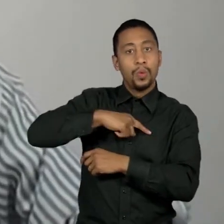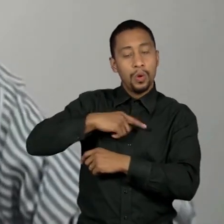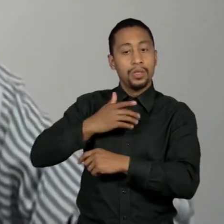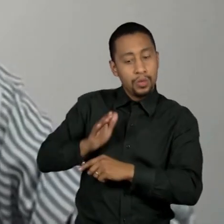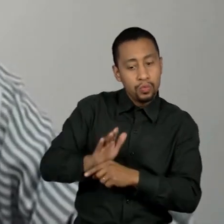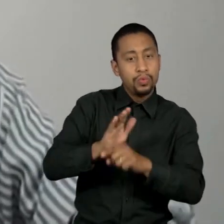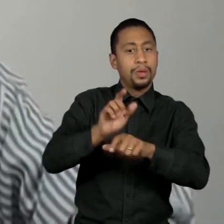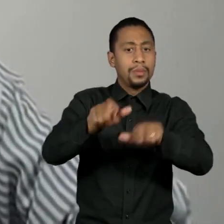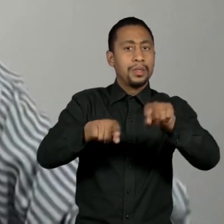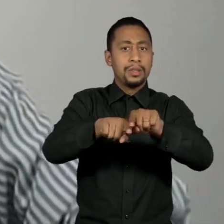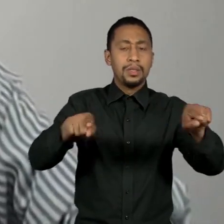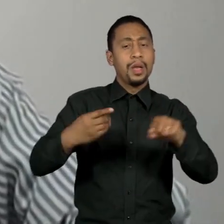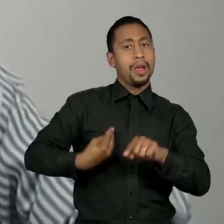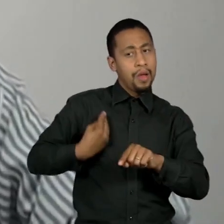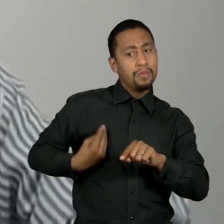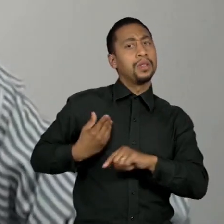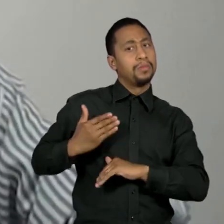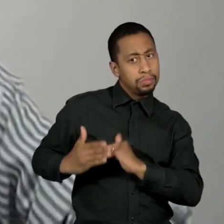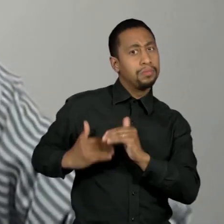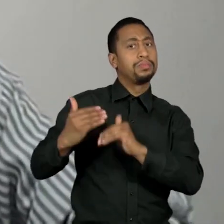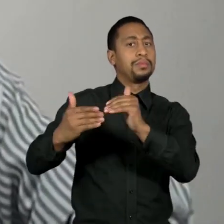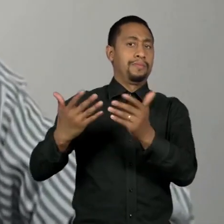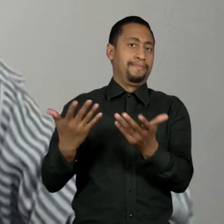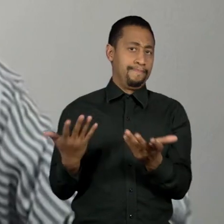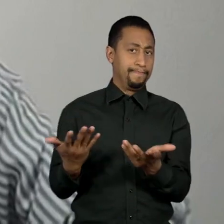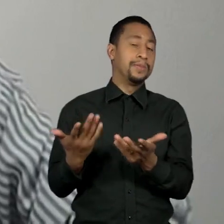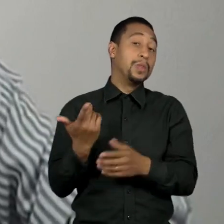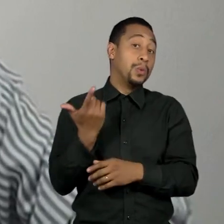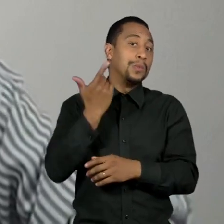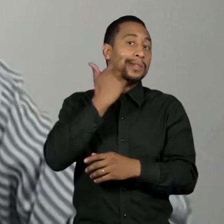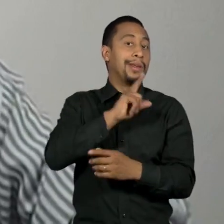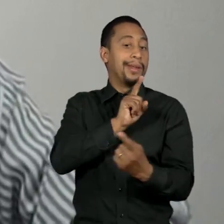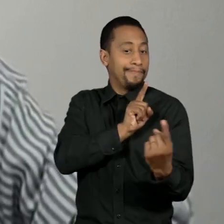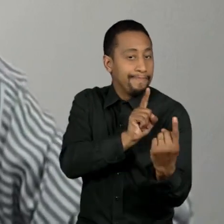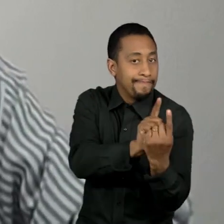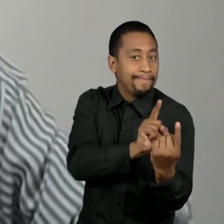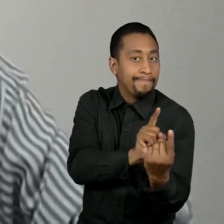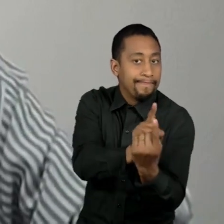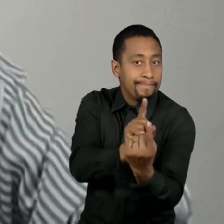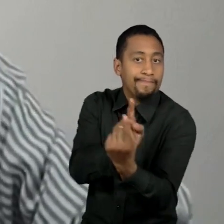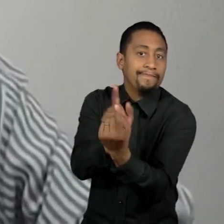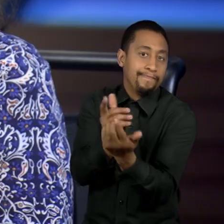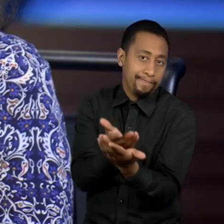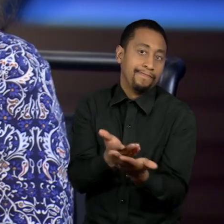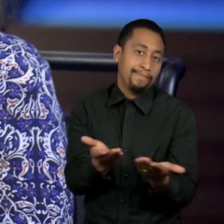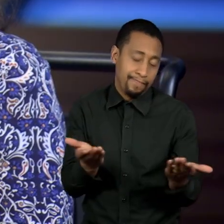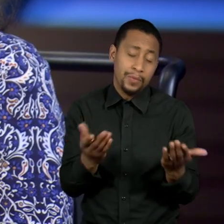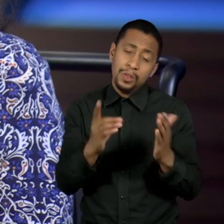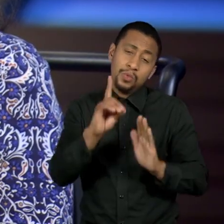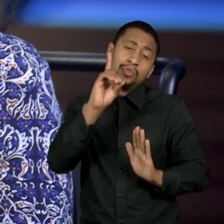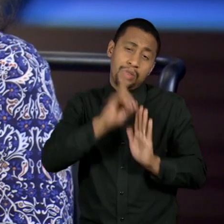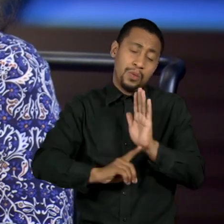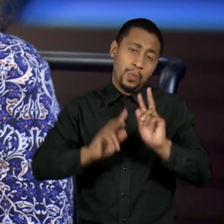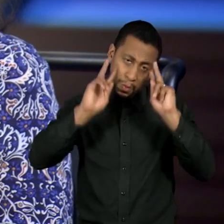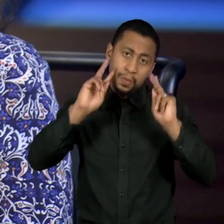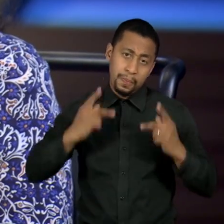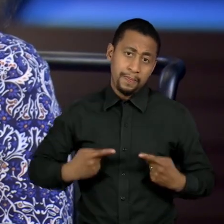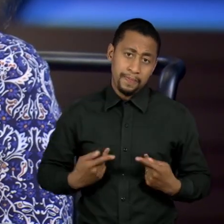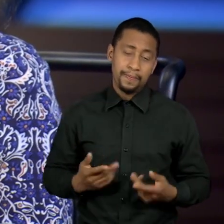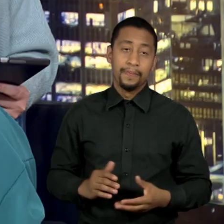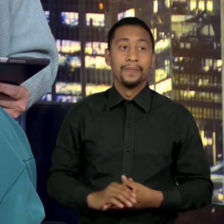né, civil e cidadã, de participar da inclusão e da integração dessas